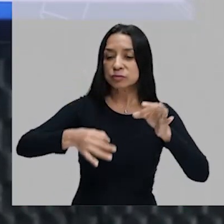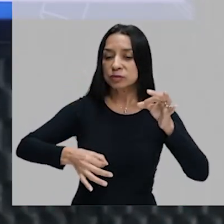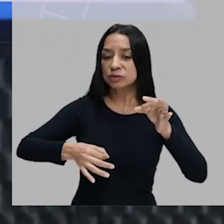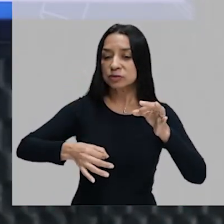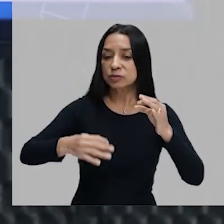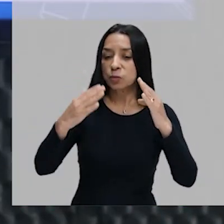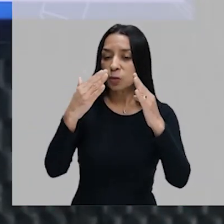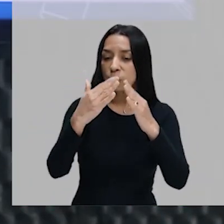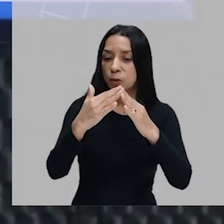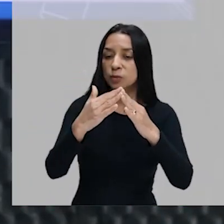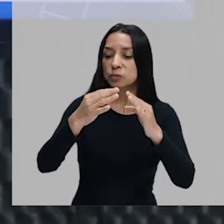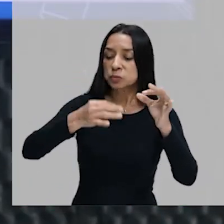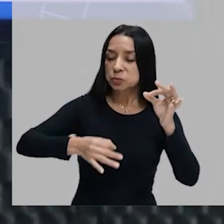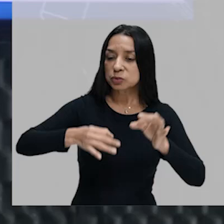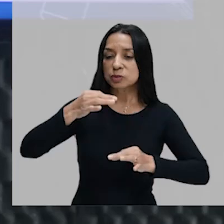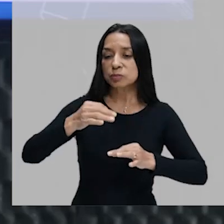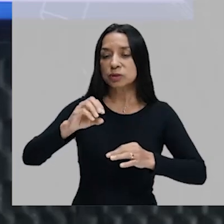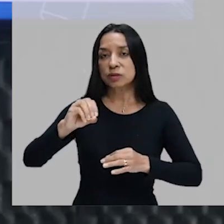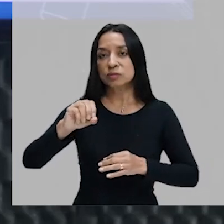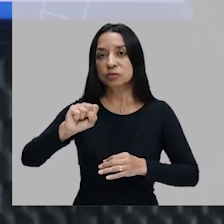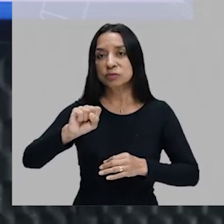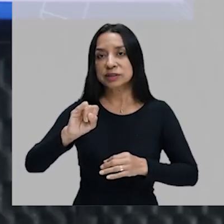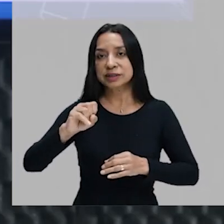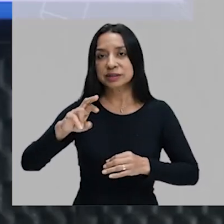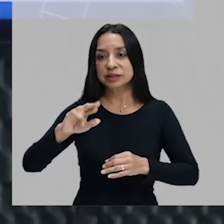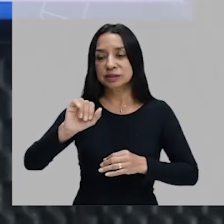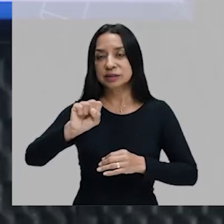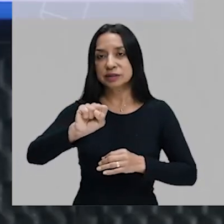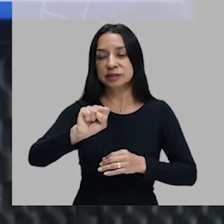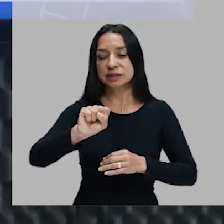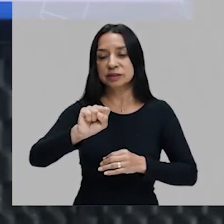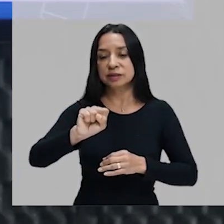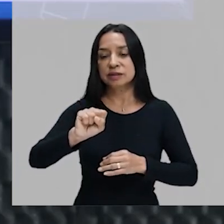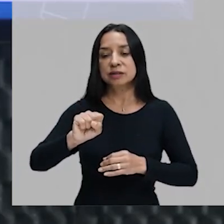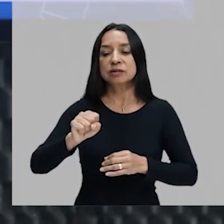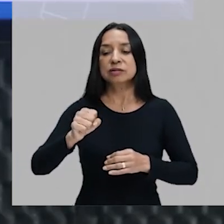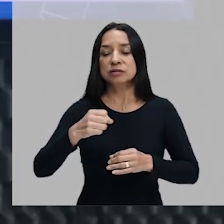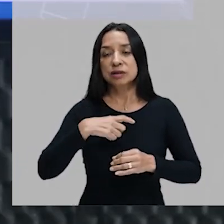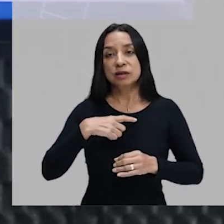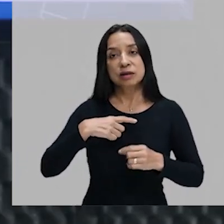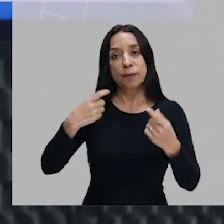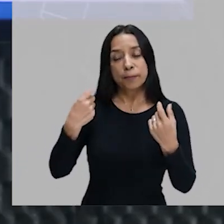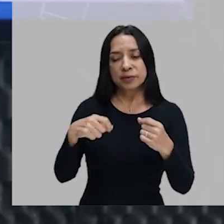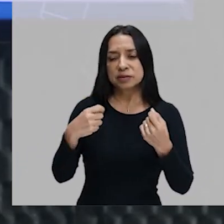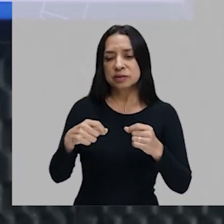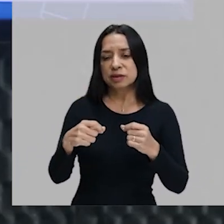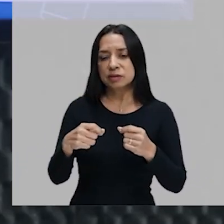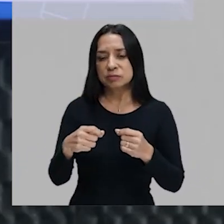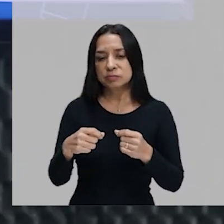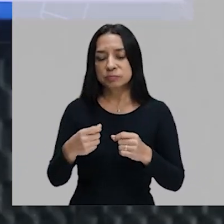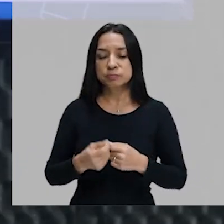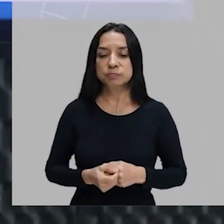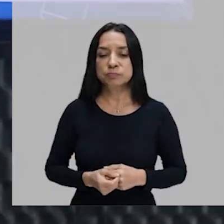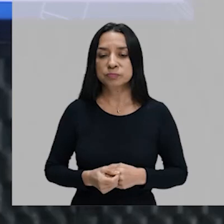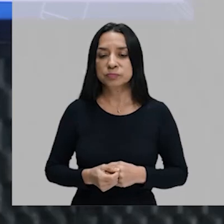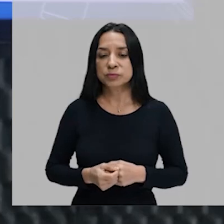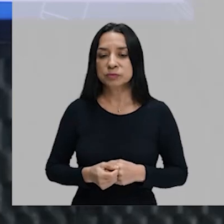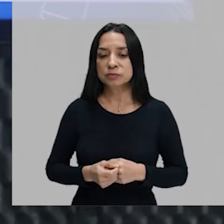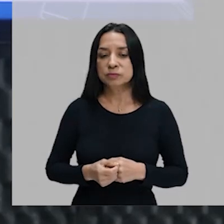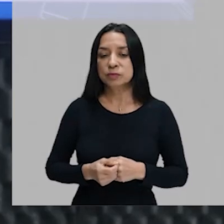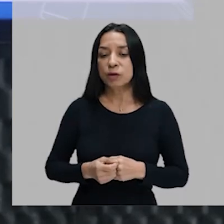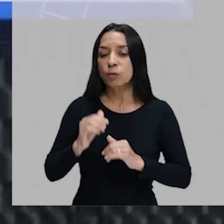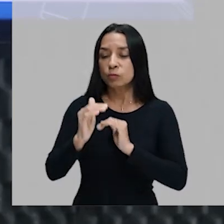de Osíris. Essa ideia da imortalidade da alma. Inclusive, daí a necessidade do processo de